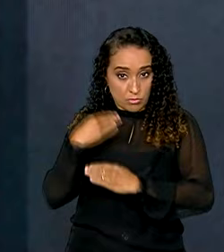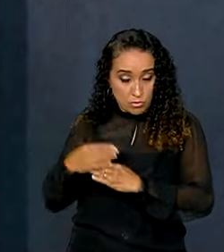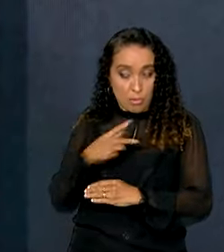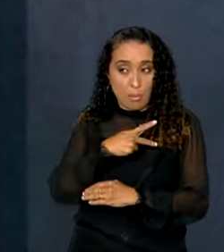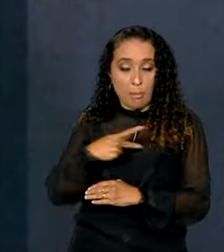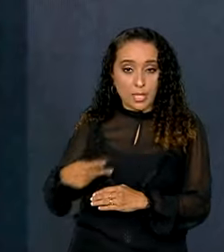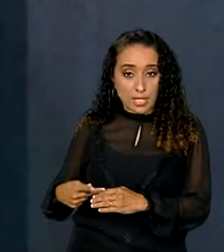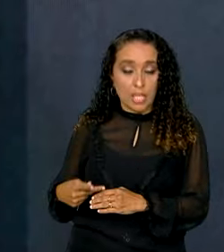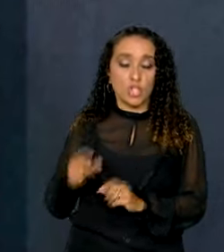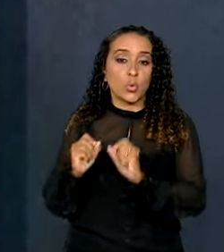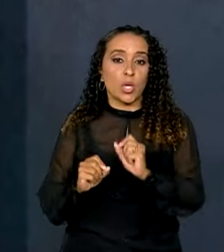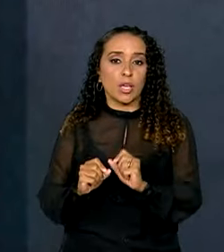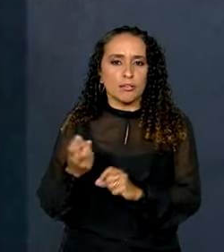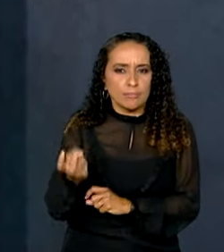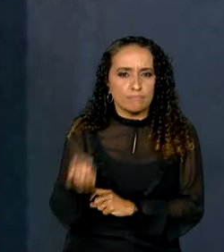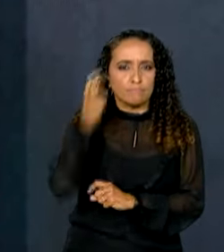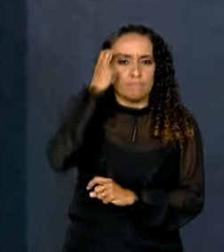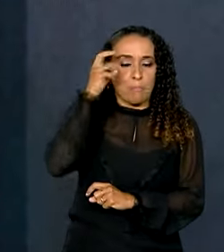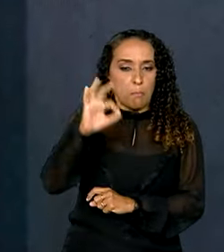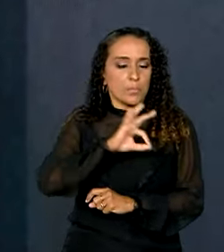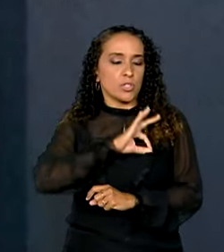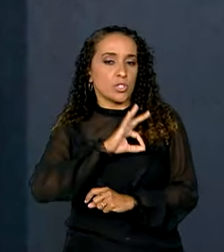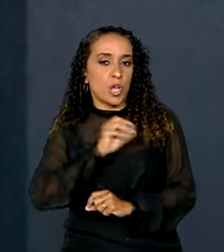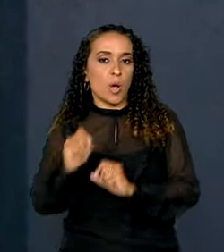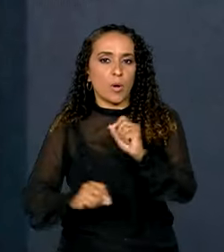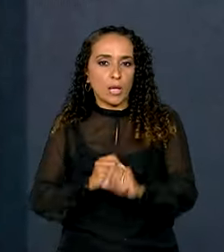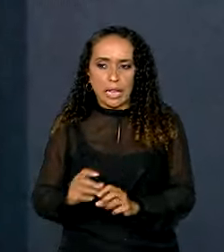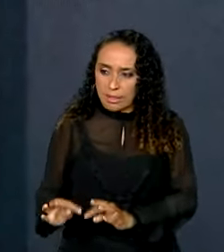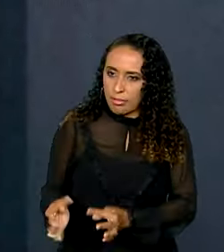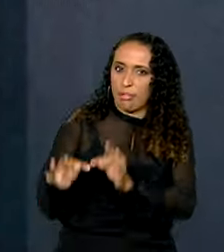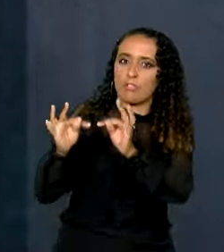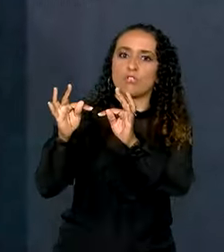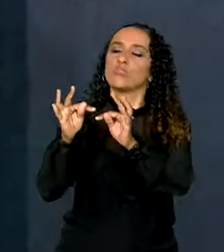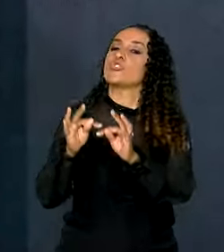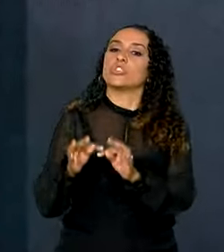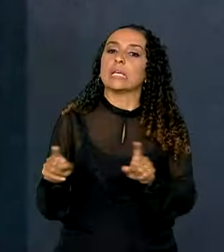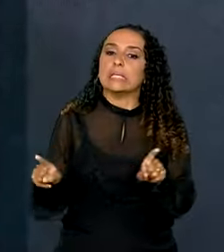de inteligência policial, tecnologia,